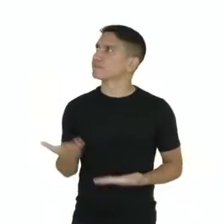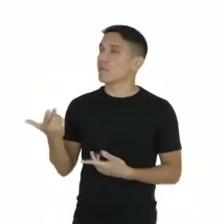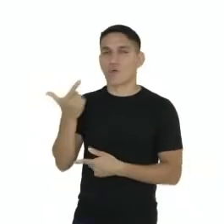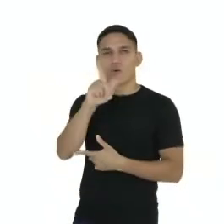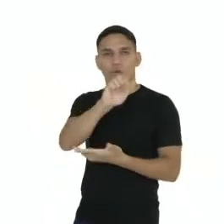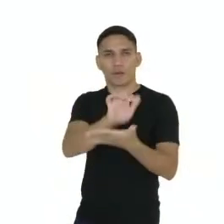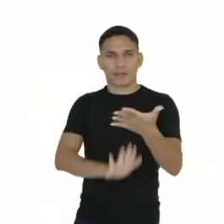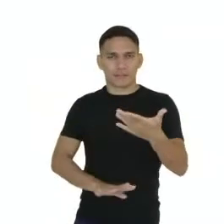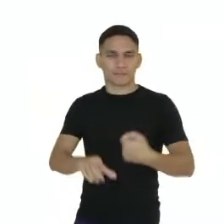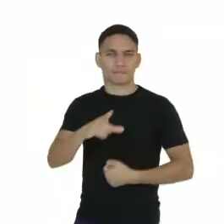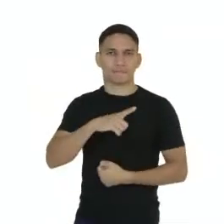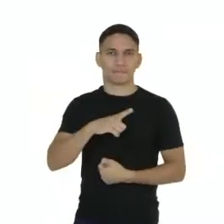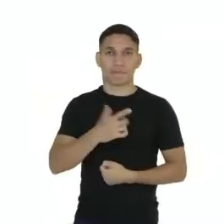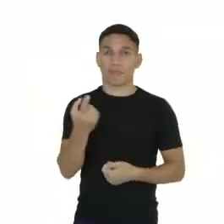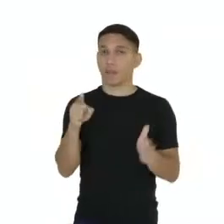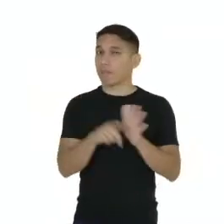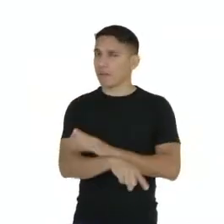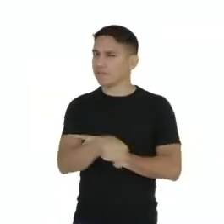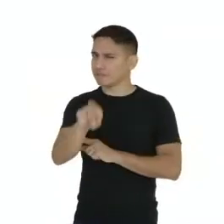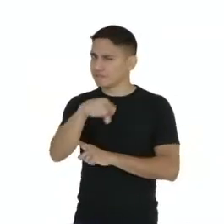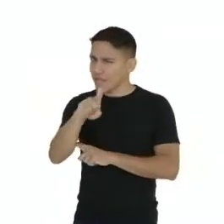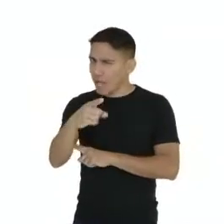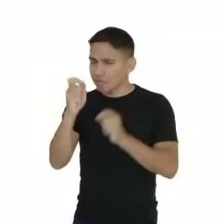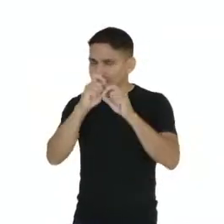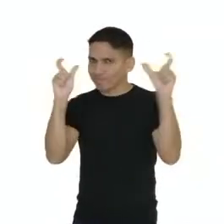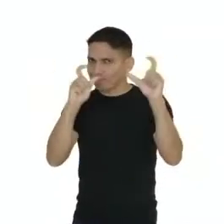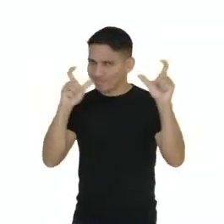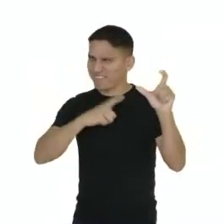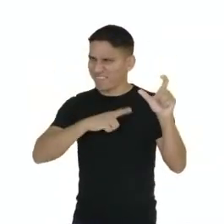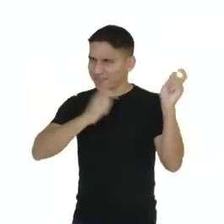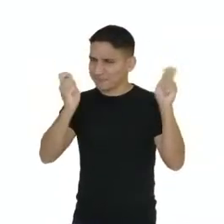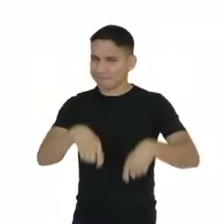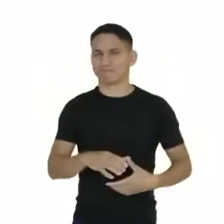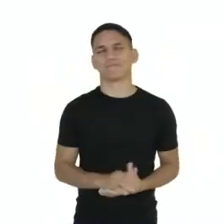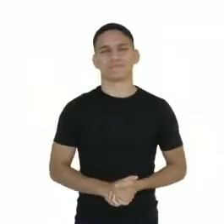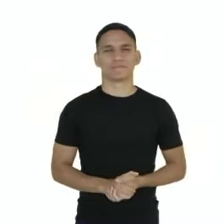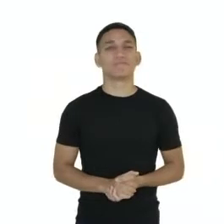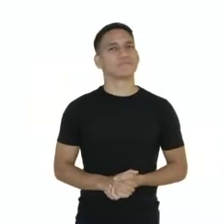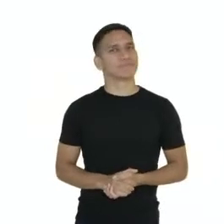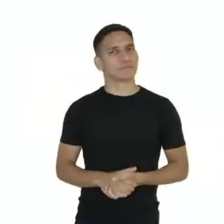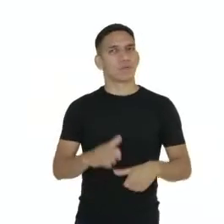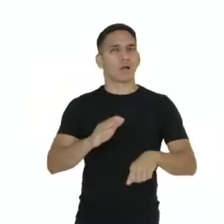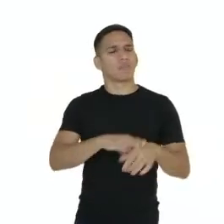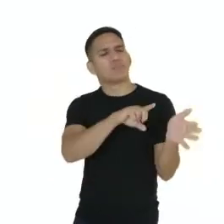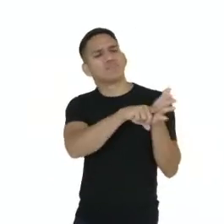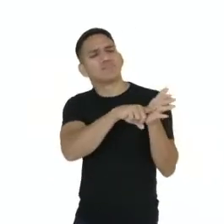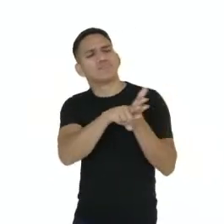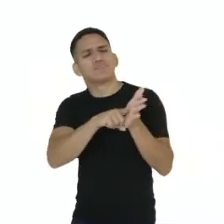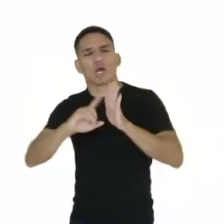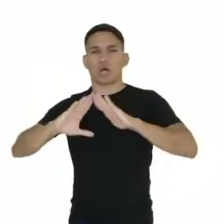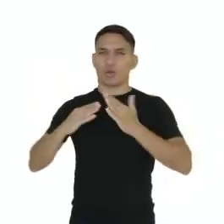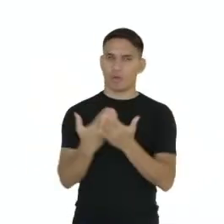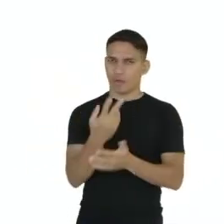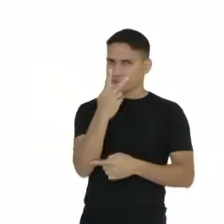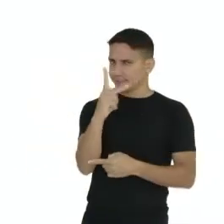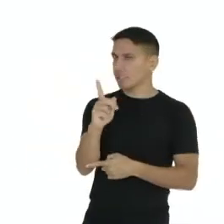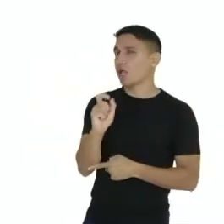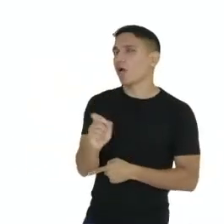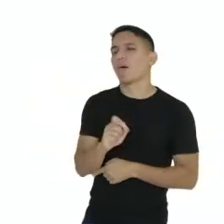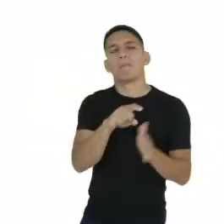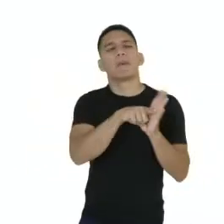Mais uma atividade, quero só ver se vocês estão prestando bem atenção na aula. Foi realizada em sua escola uma enquete